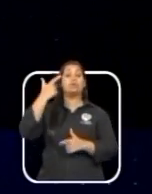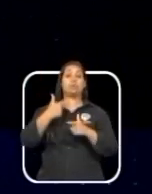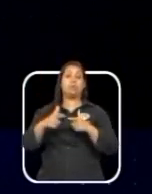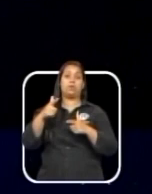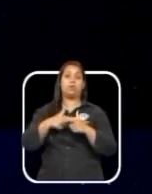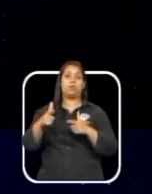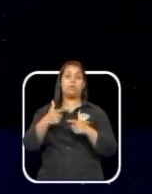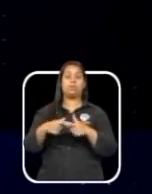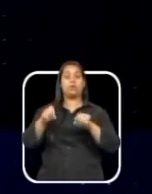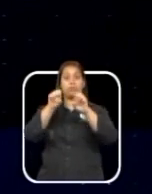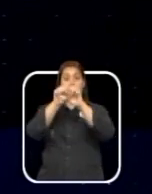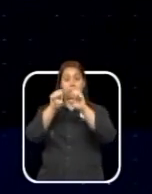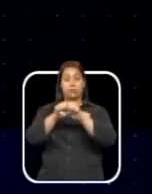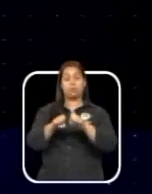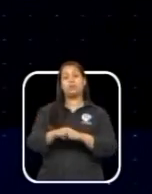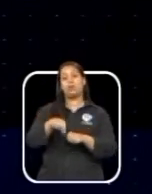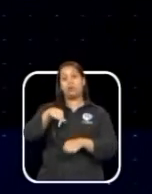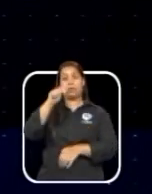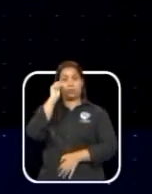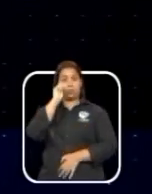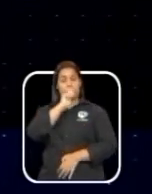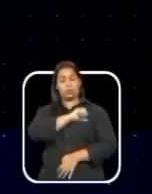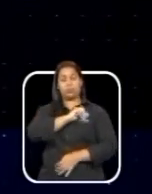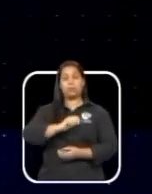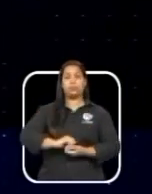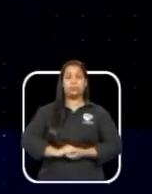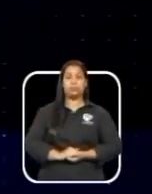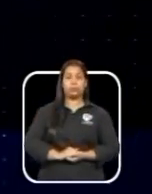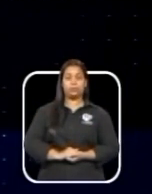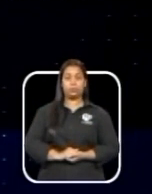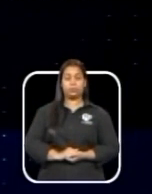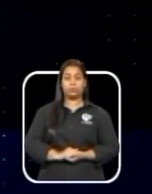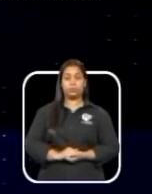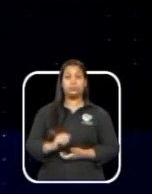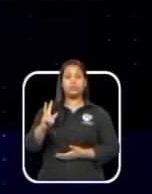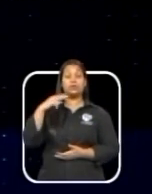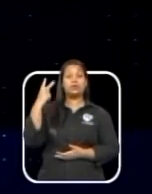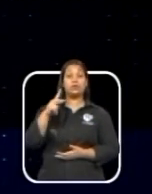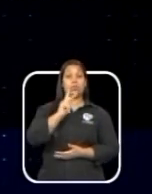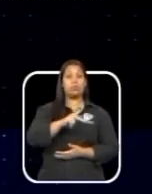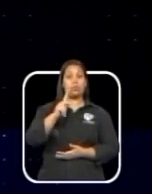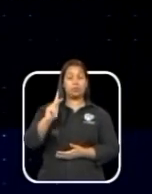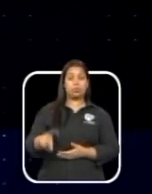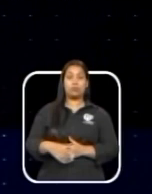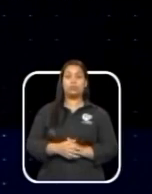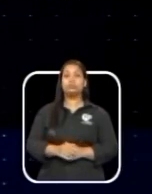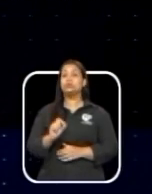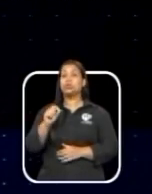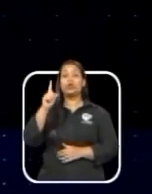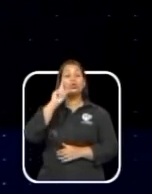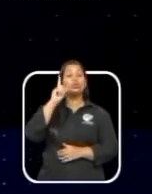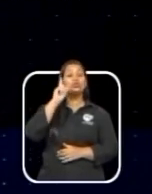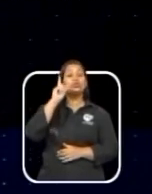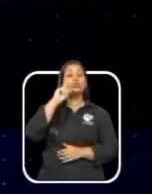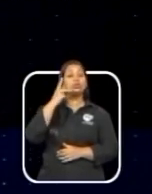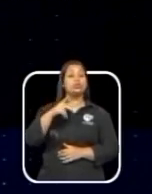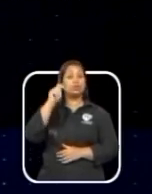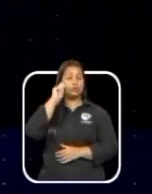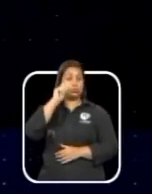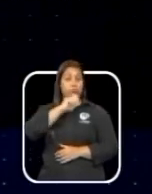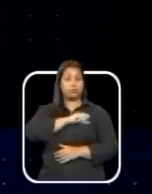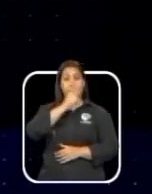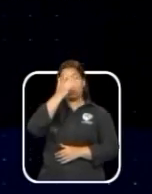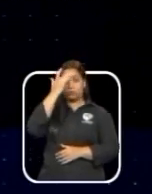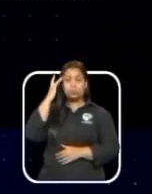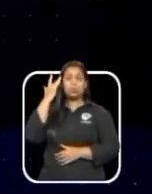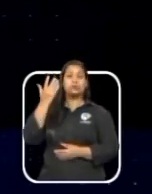resolver problemas estruturais do município. De Renato Pupo, que institui o Dia Municipal